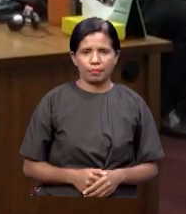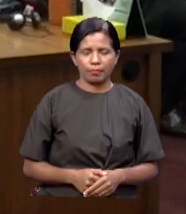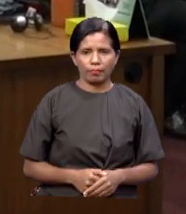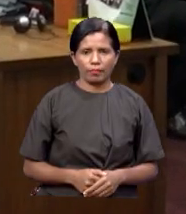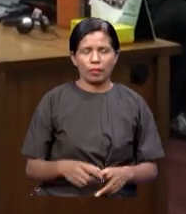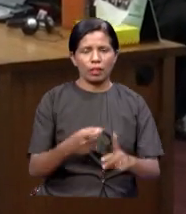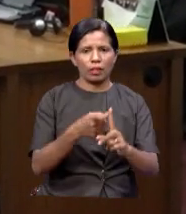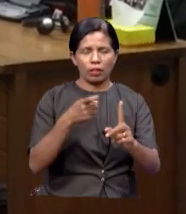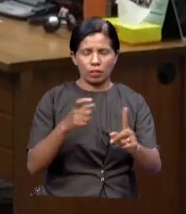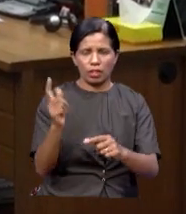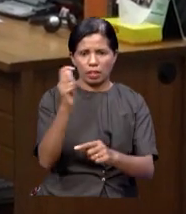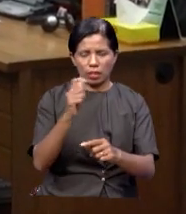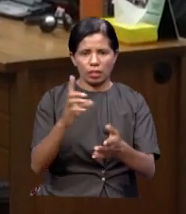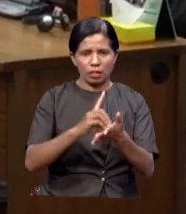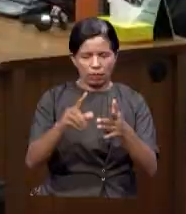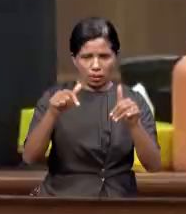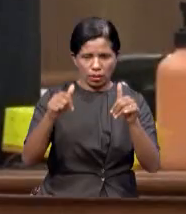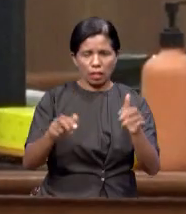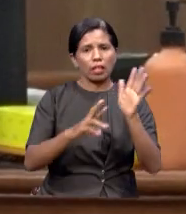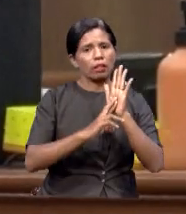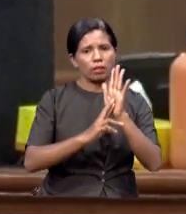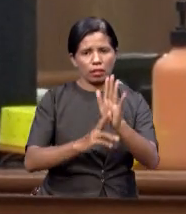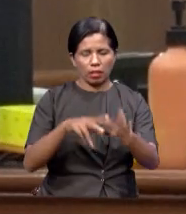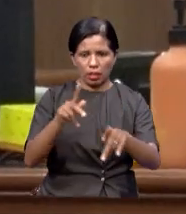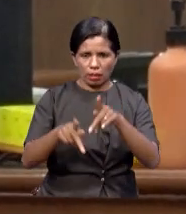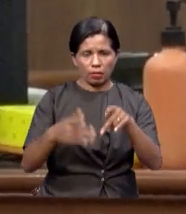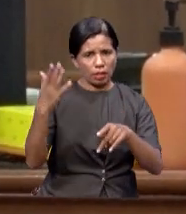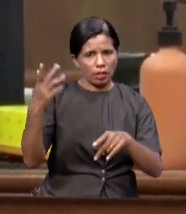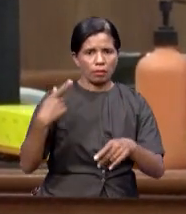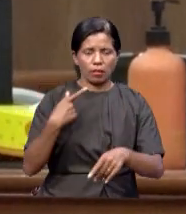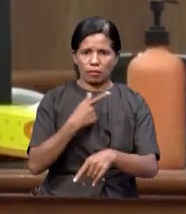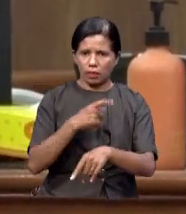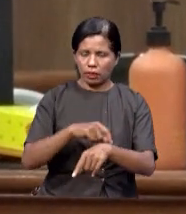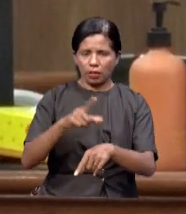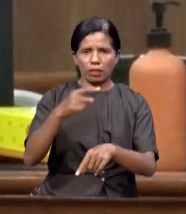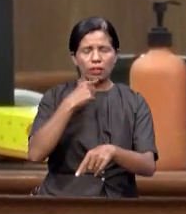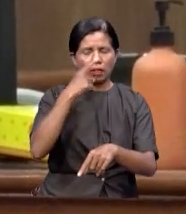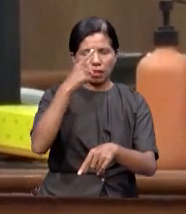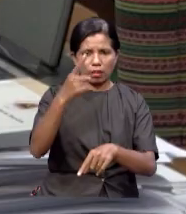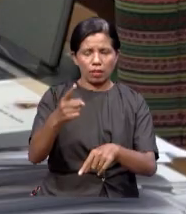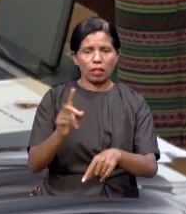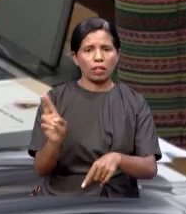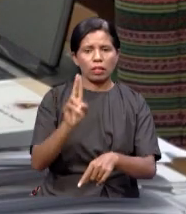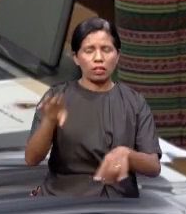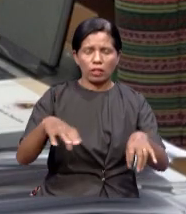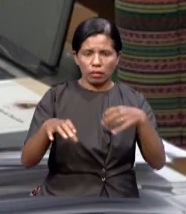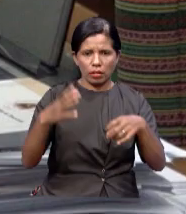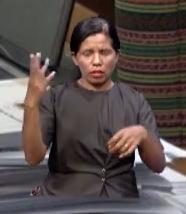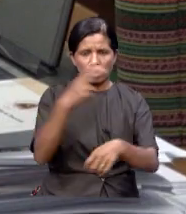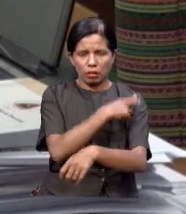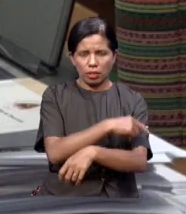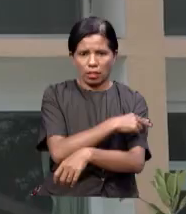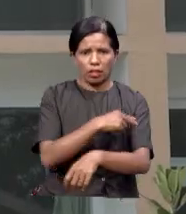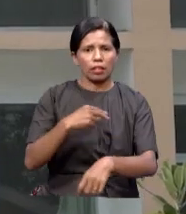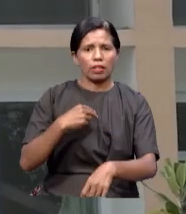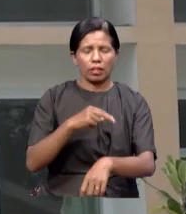Lehuse plenário e terça-feira semana ne, representante povo e Parlamento Nacional questiona gestão e Hospital Nacional Guido Valadares,